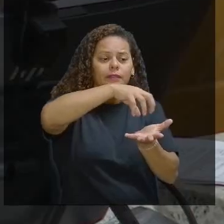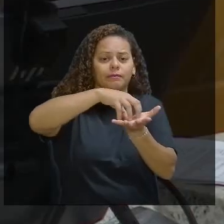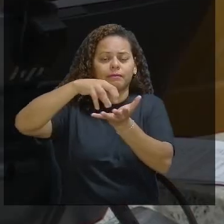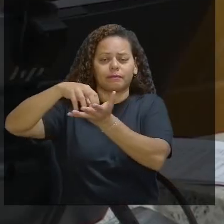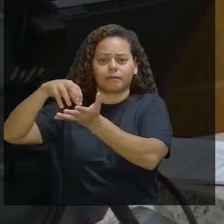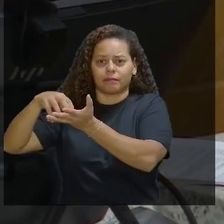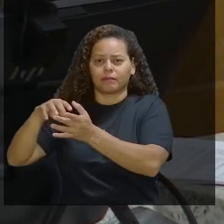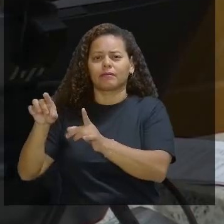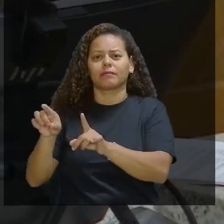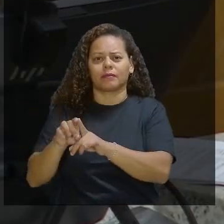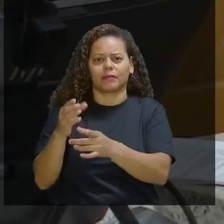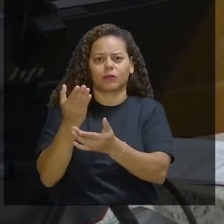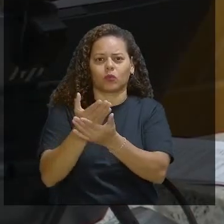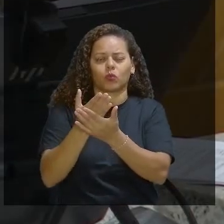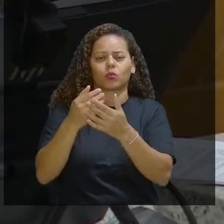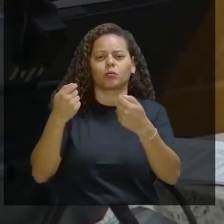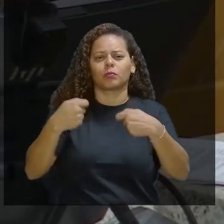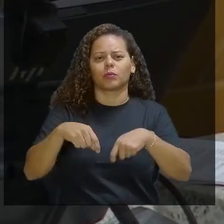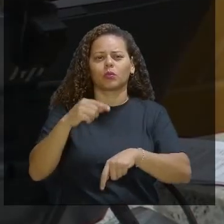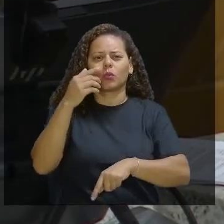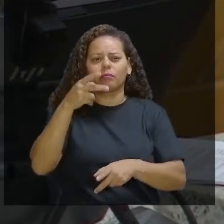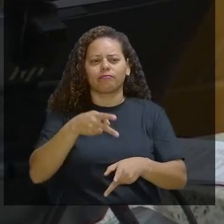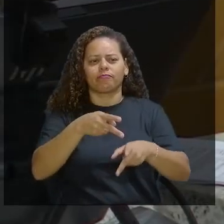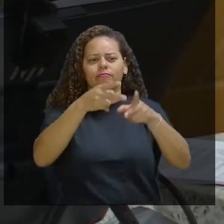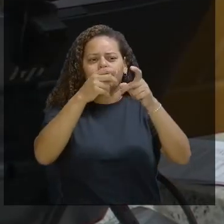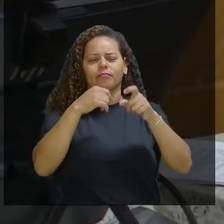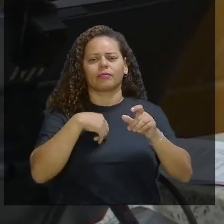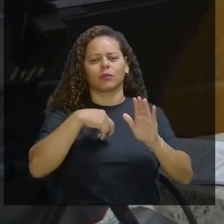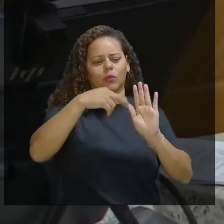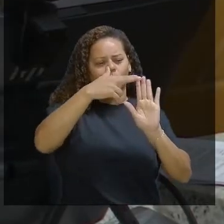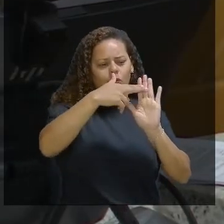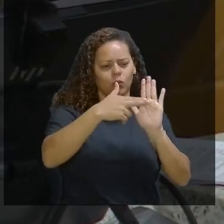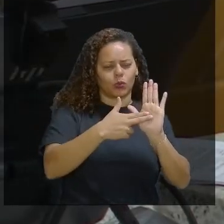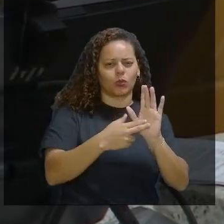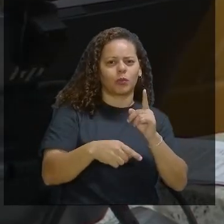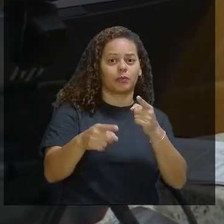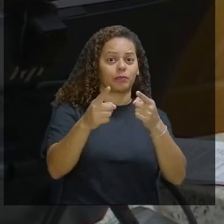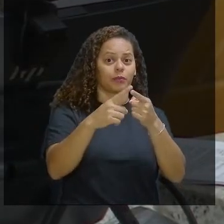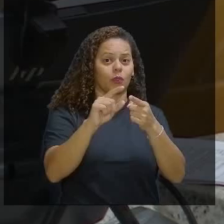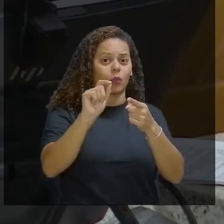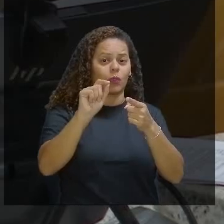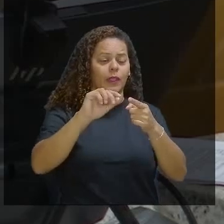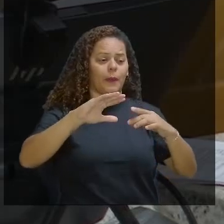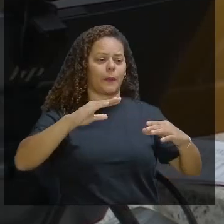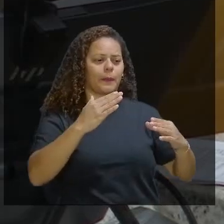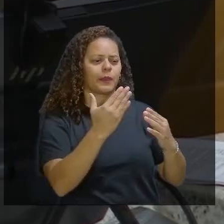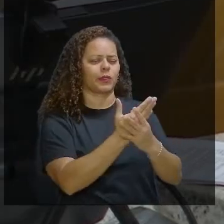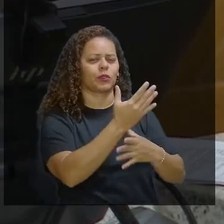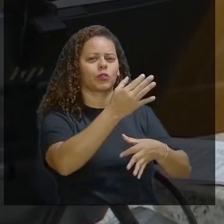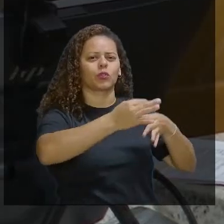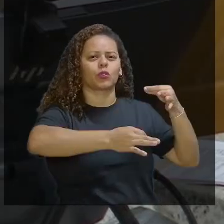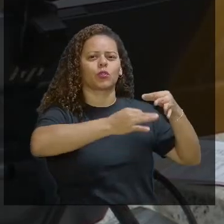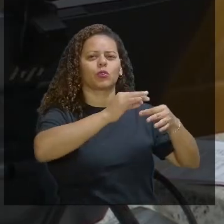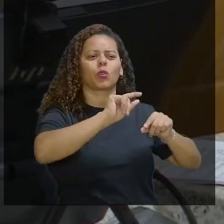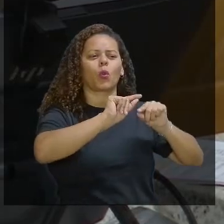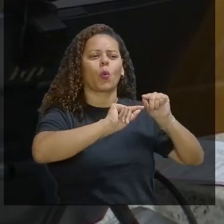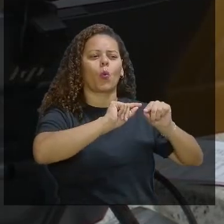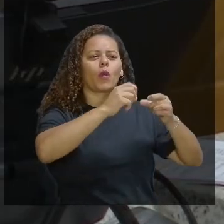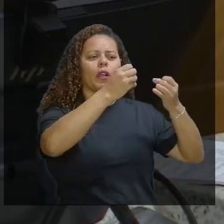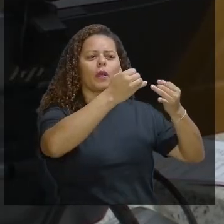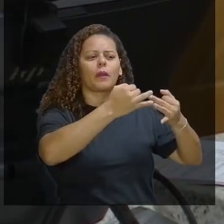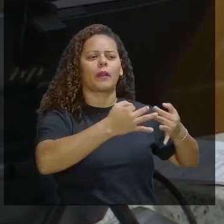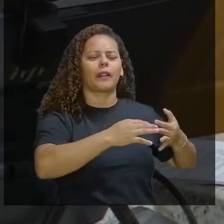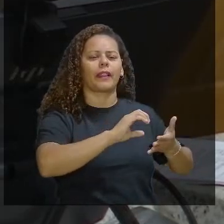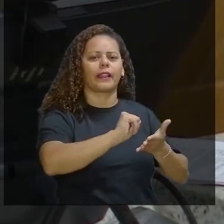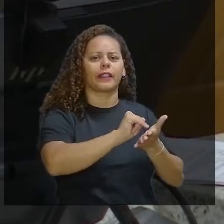estudos apontaram ainda a necessidade de ajuste nas normas relativas, 1, ao processamento e julgamento dos ilícitos criminais decorrentes do